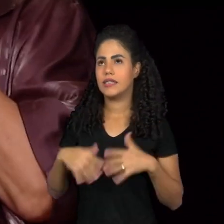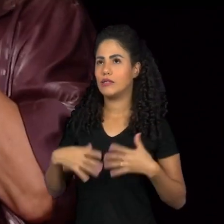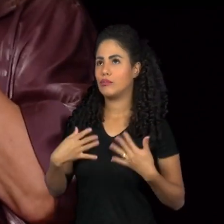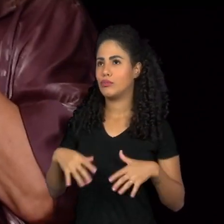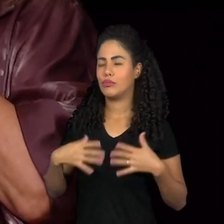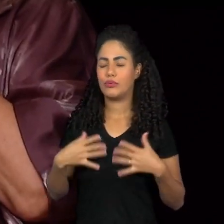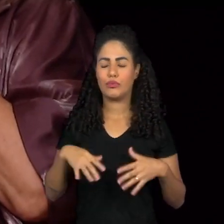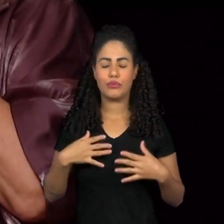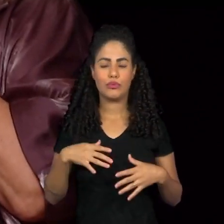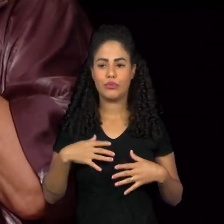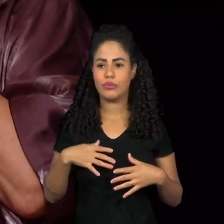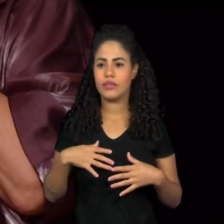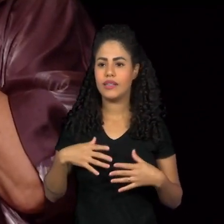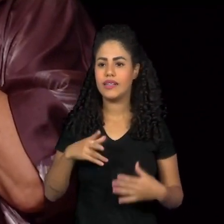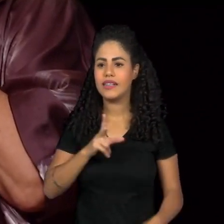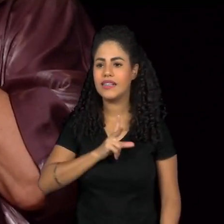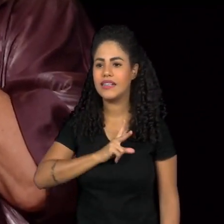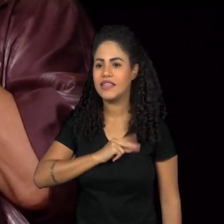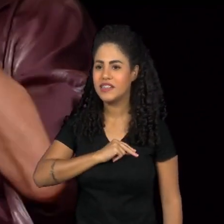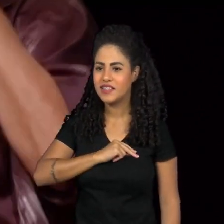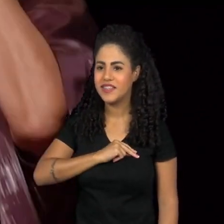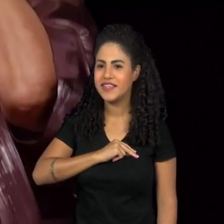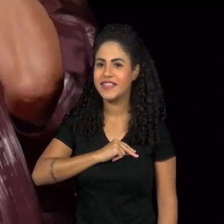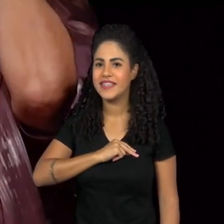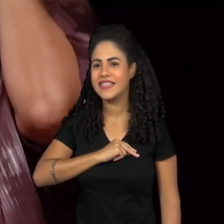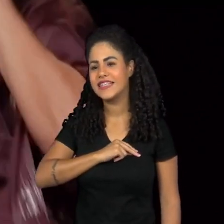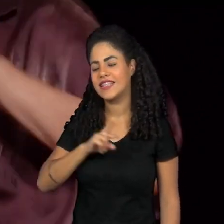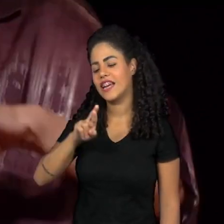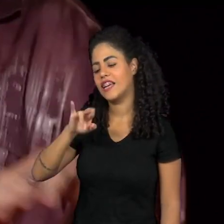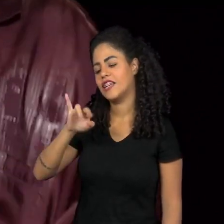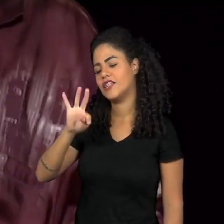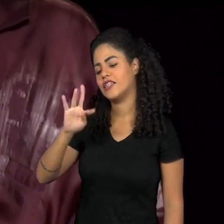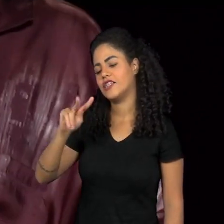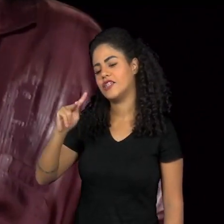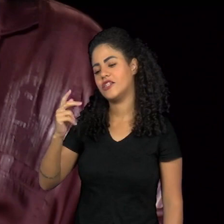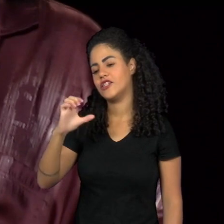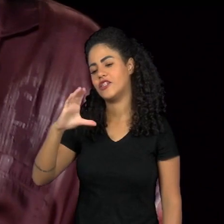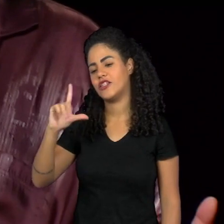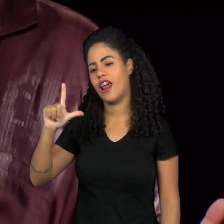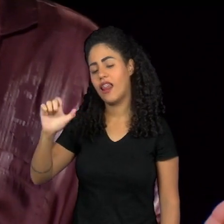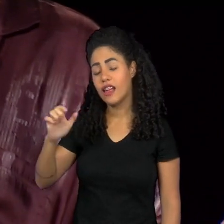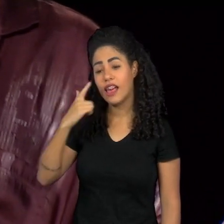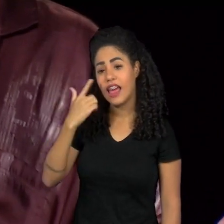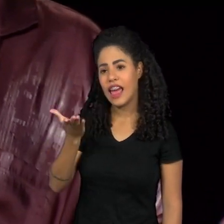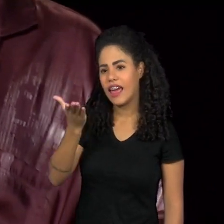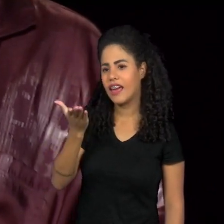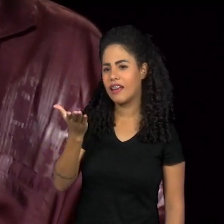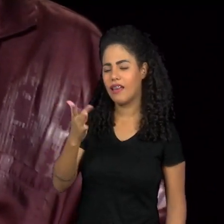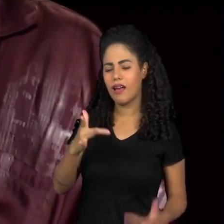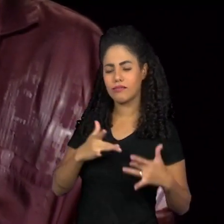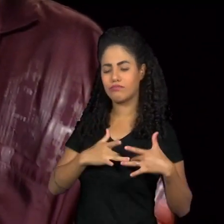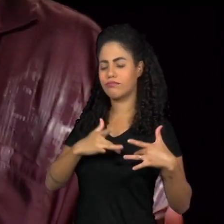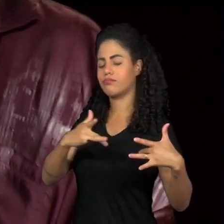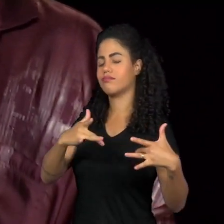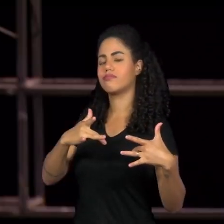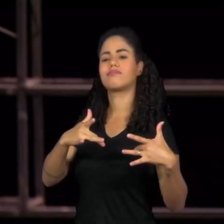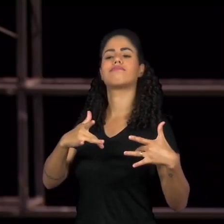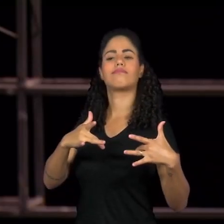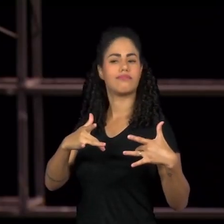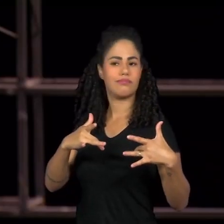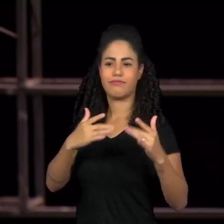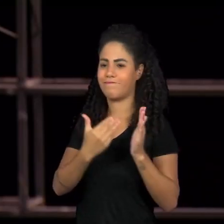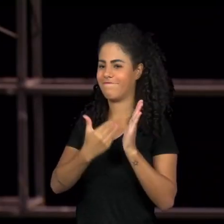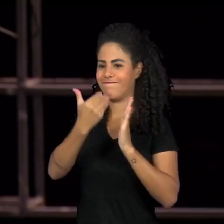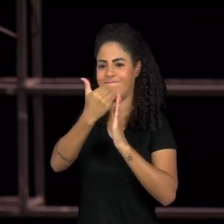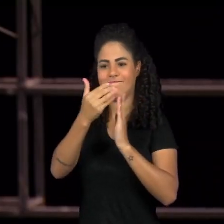né? Porque o Richelli, ele é muito generoso, é